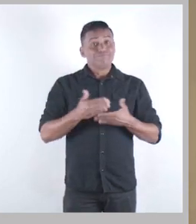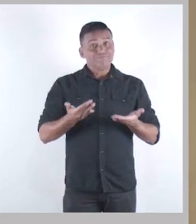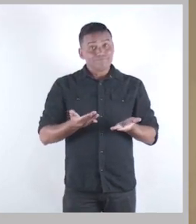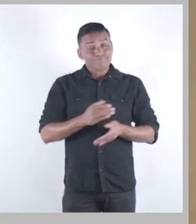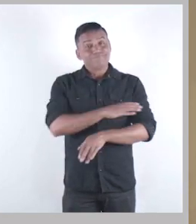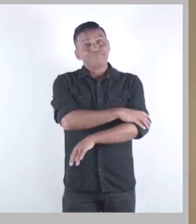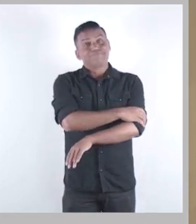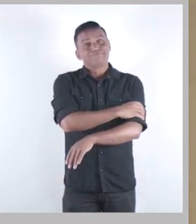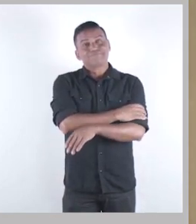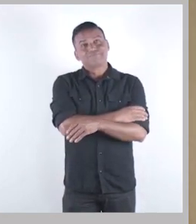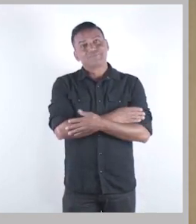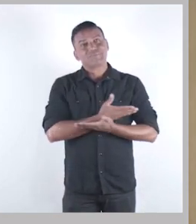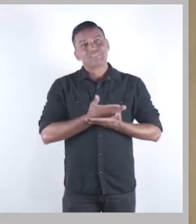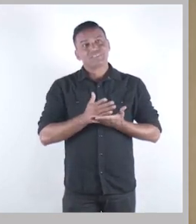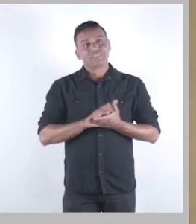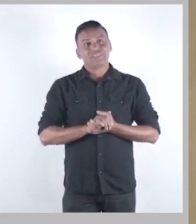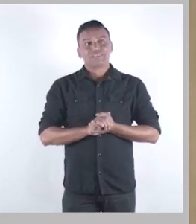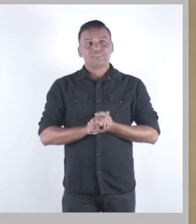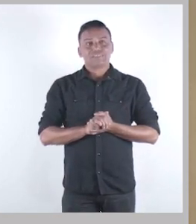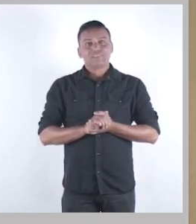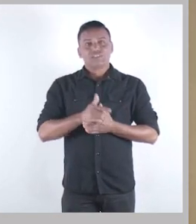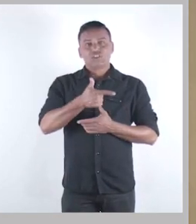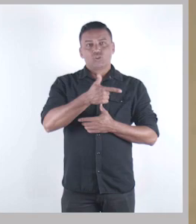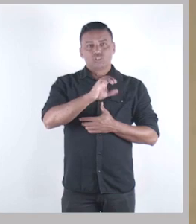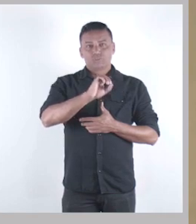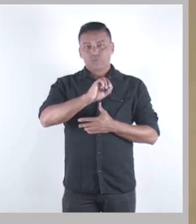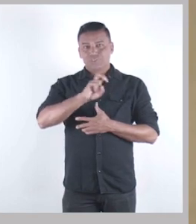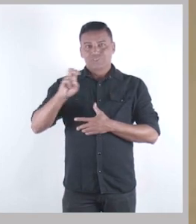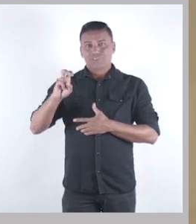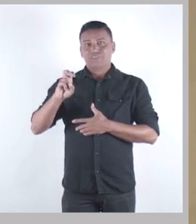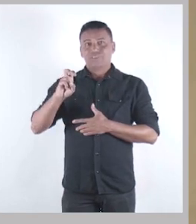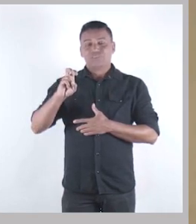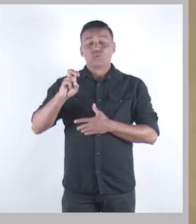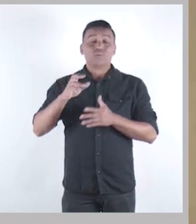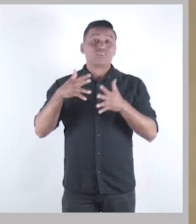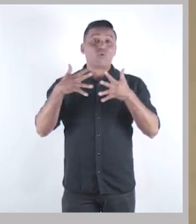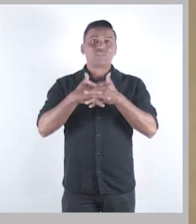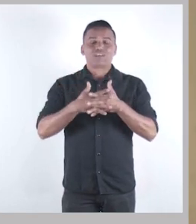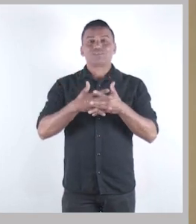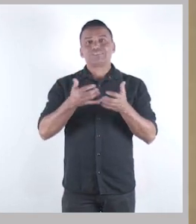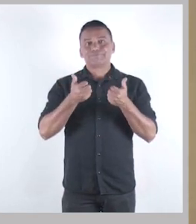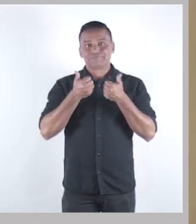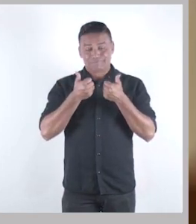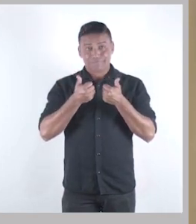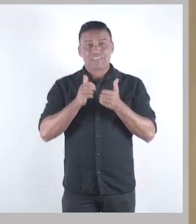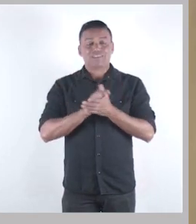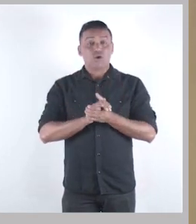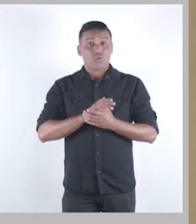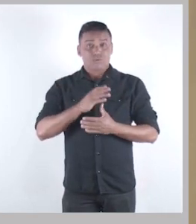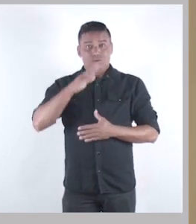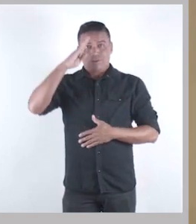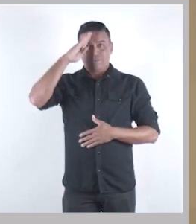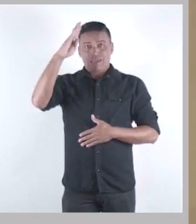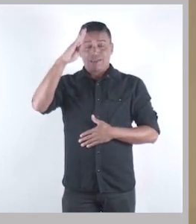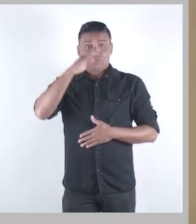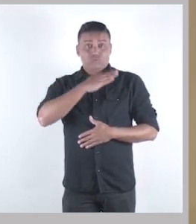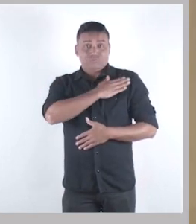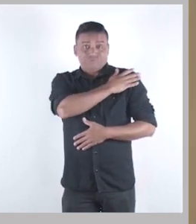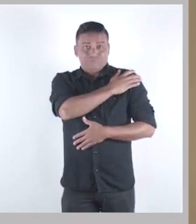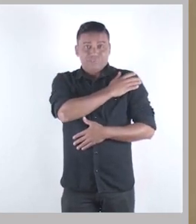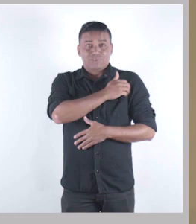Então, aliás, 2005 eu minto, estou aqui a fazer uma confusão. Eu estive no Exército de 1978